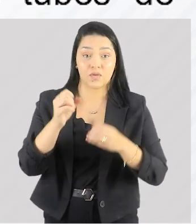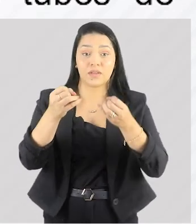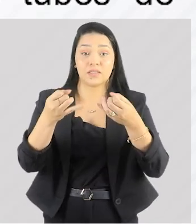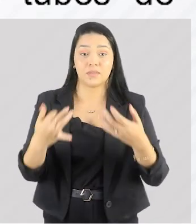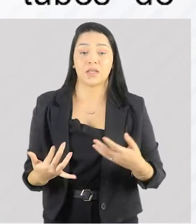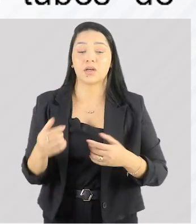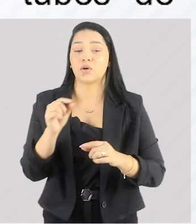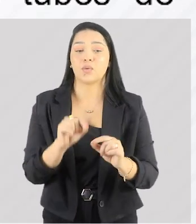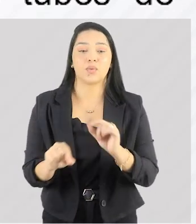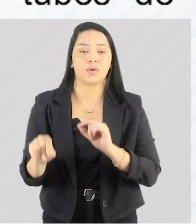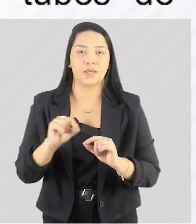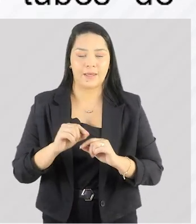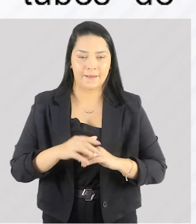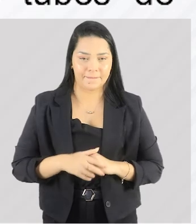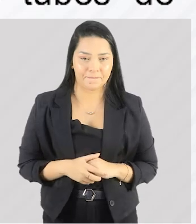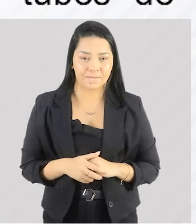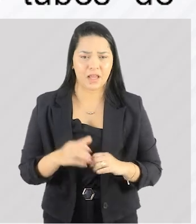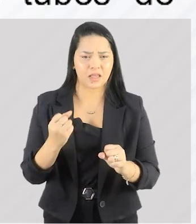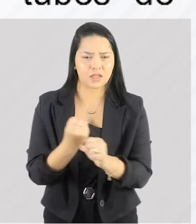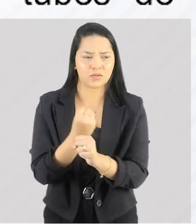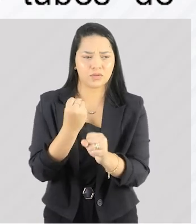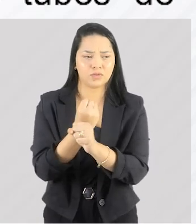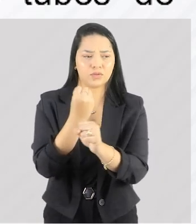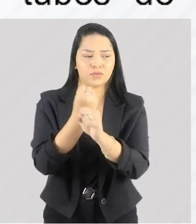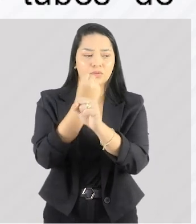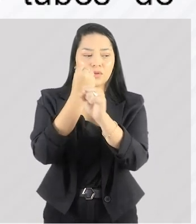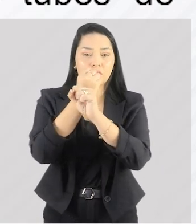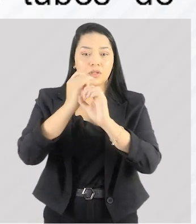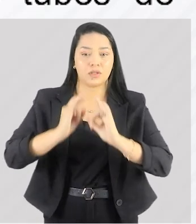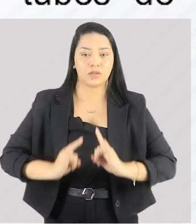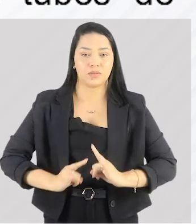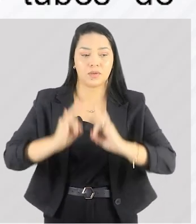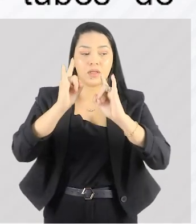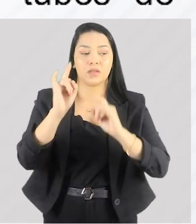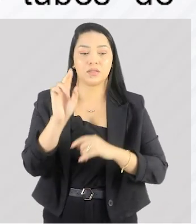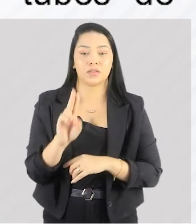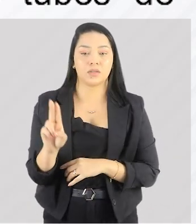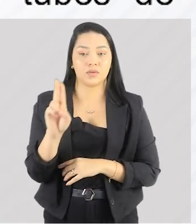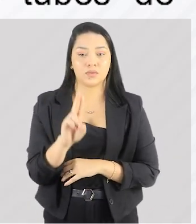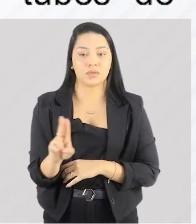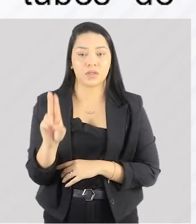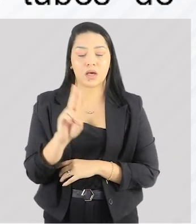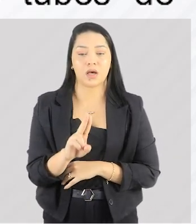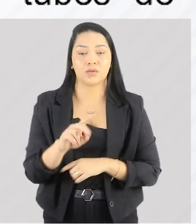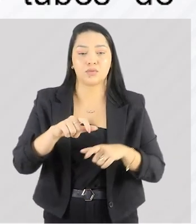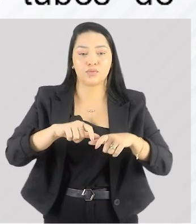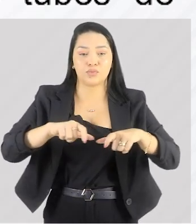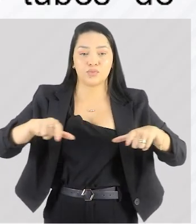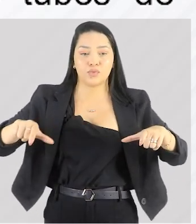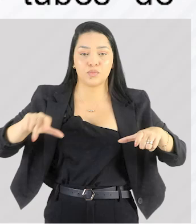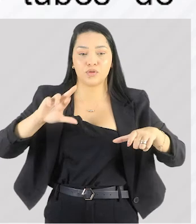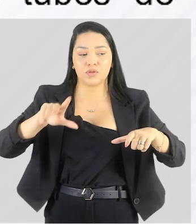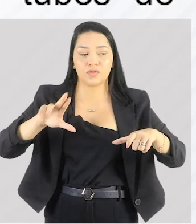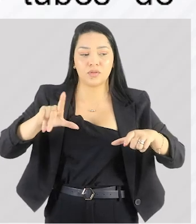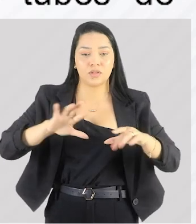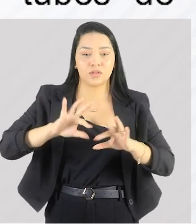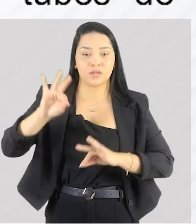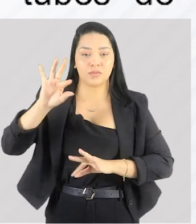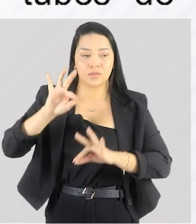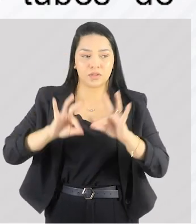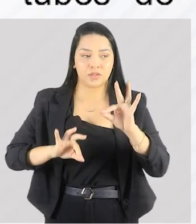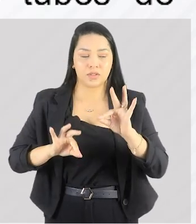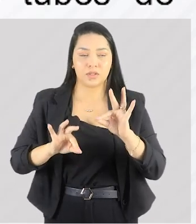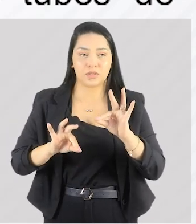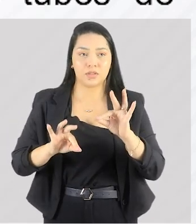o seguinte: nas construções prediais são utilizados tubos de diferentes medidas para a